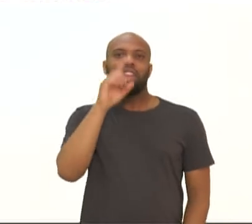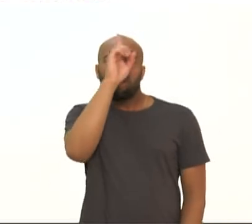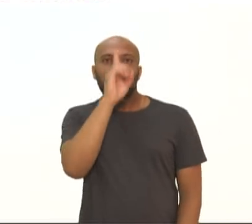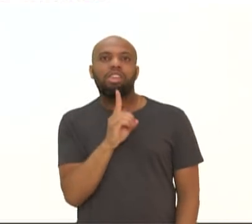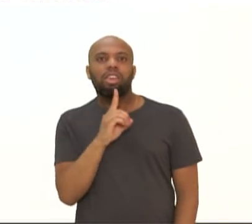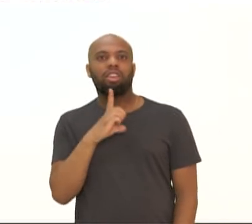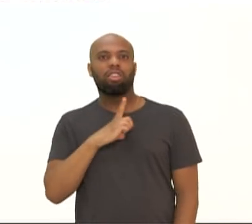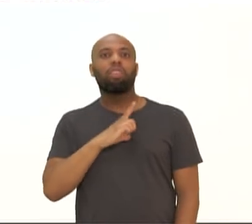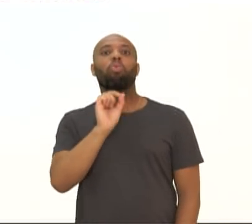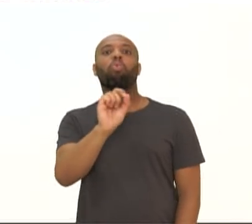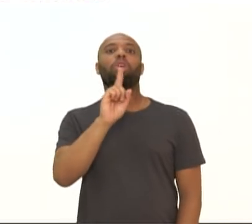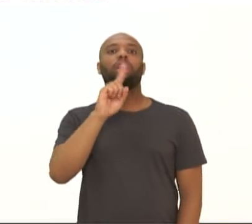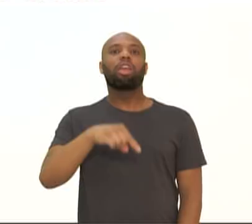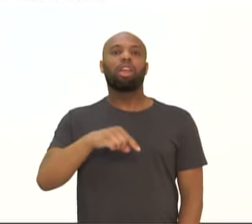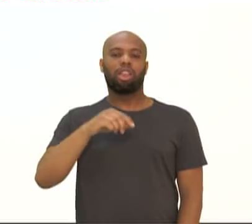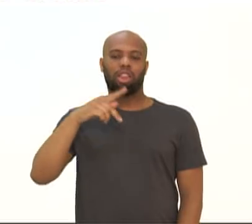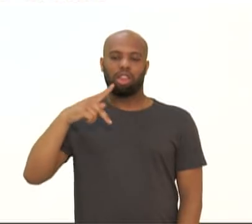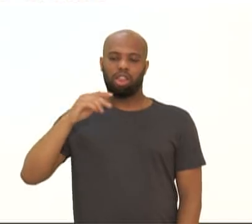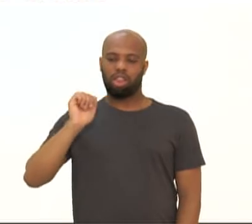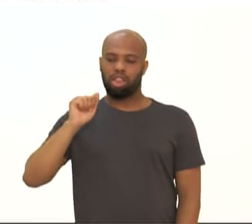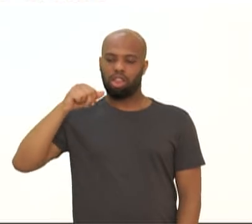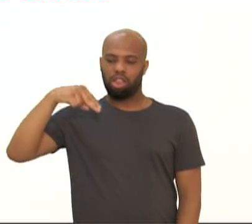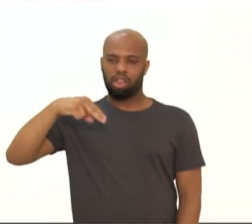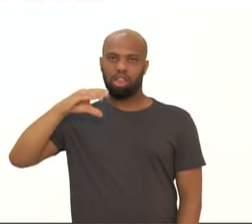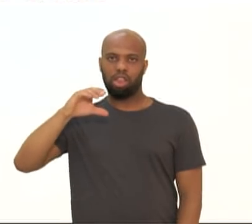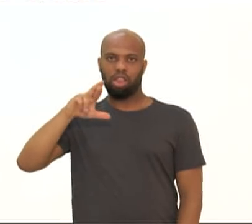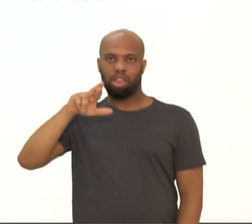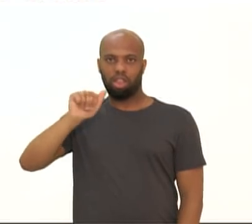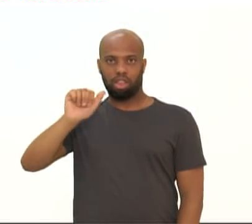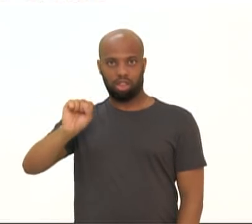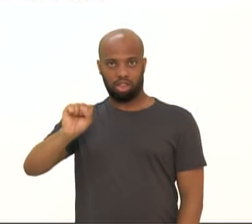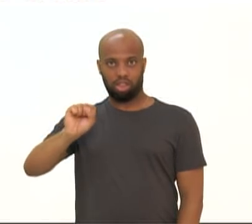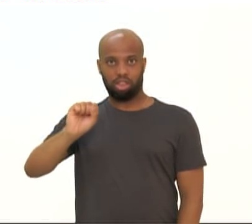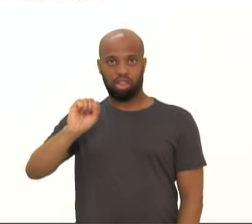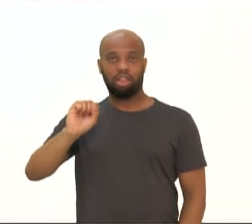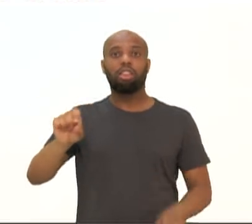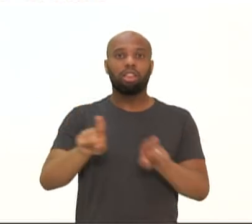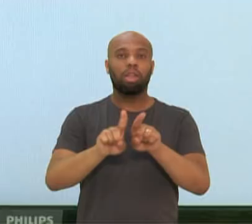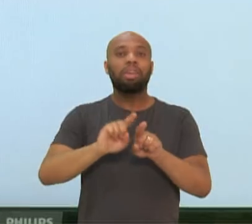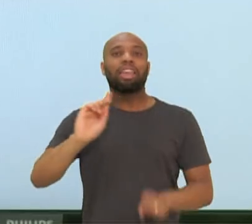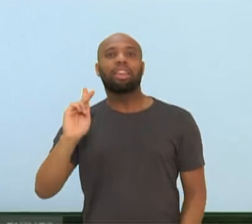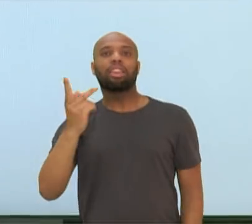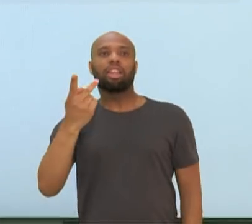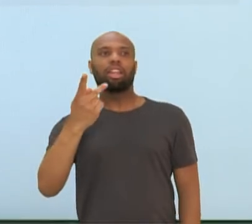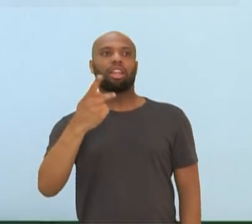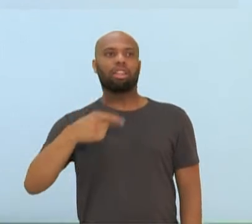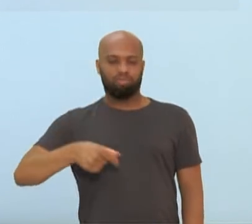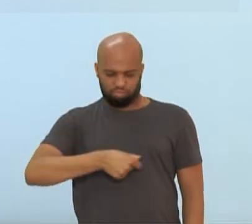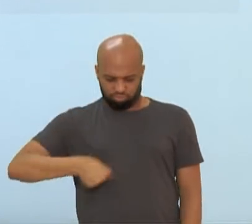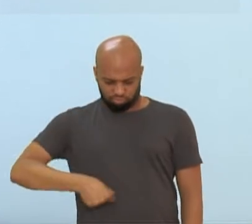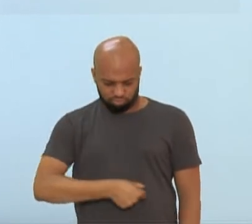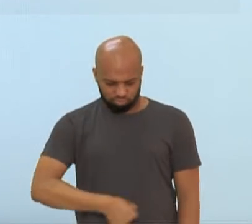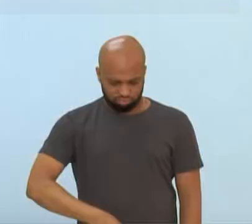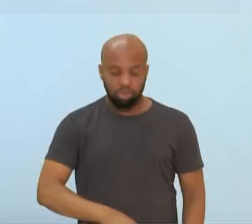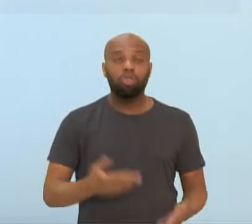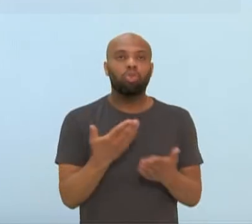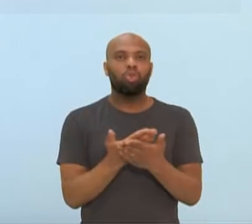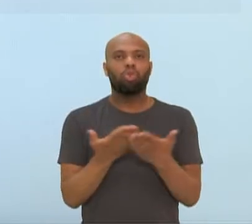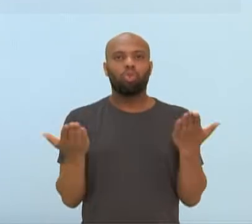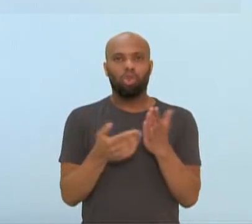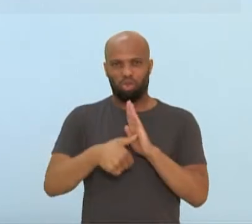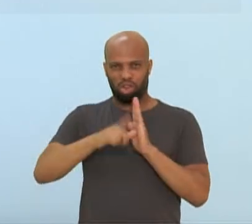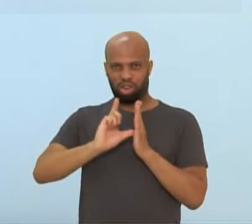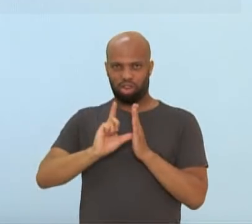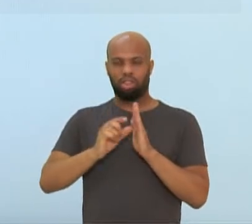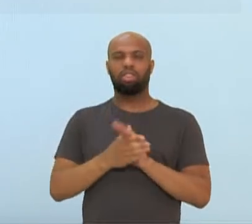fica lá, que é o pâncreas, né? E aí, em H, esse intestino que a gente acabou de falar dele no exercício